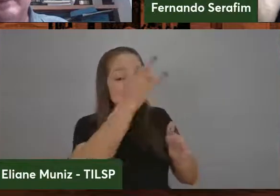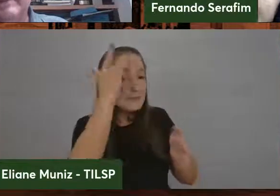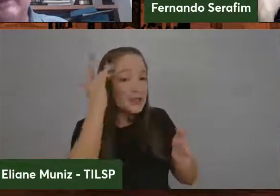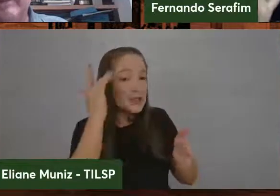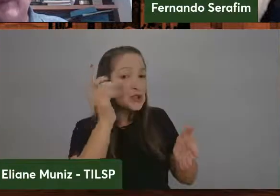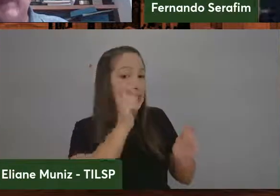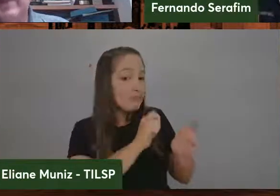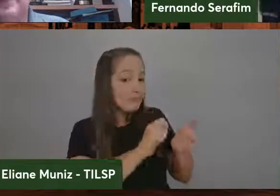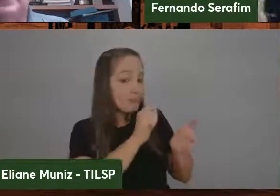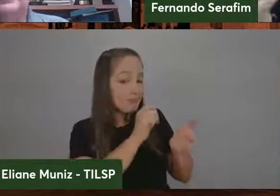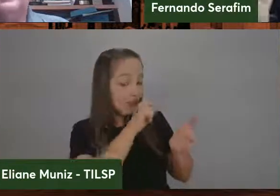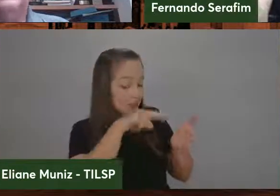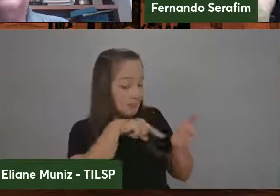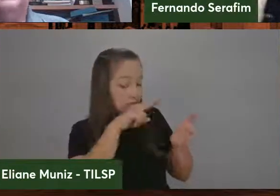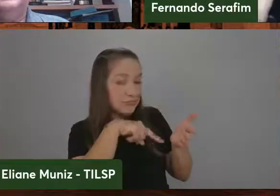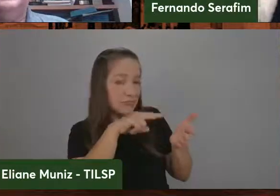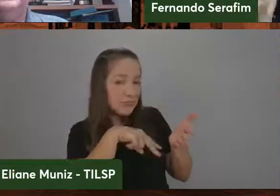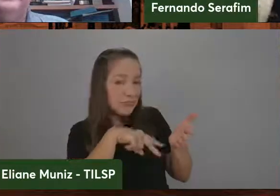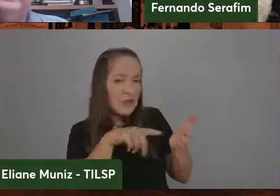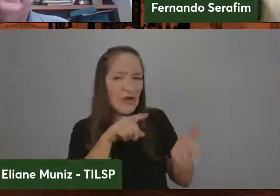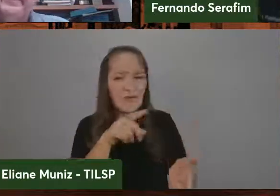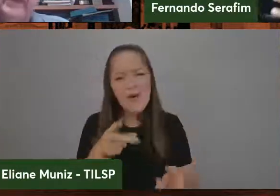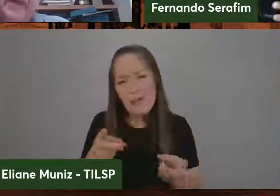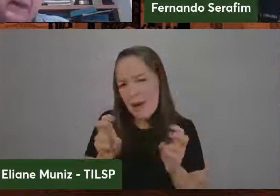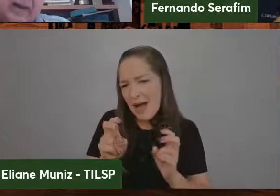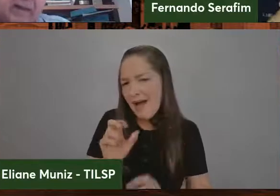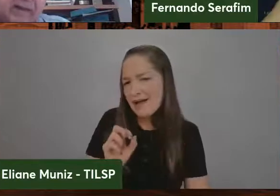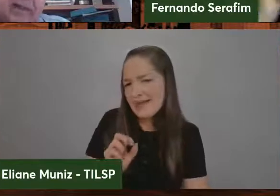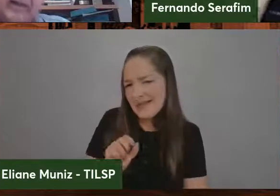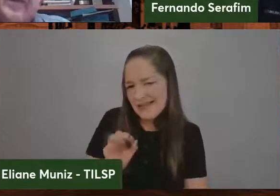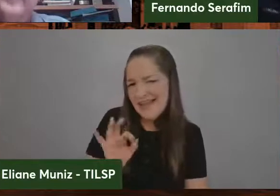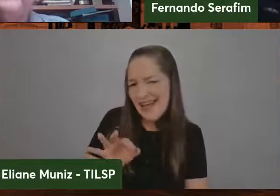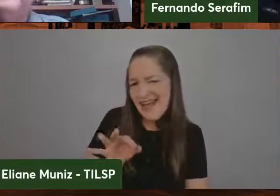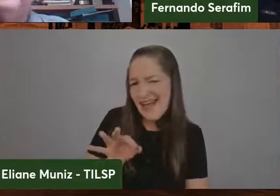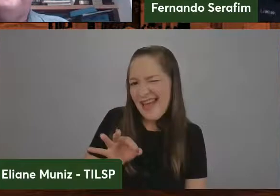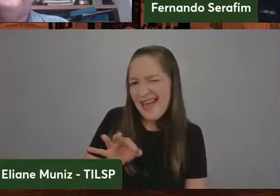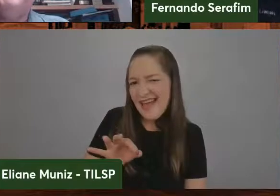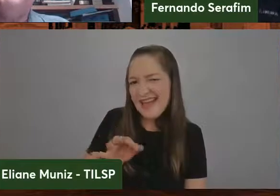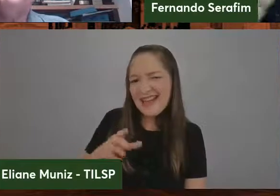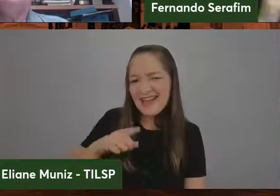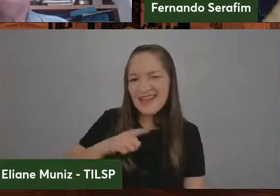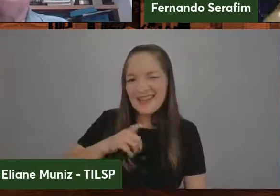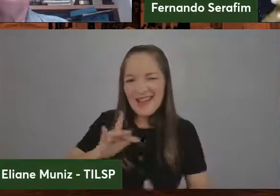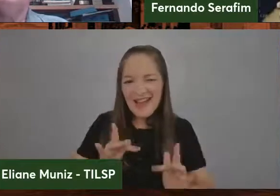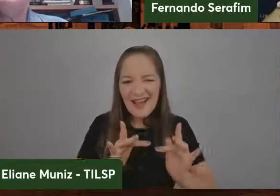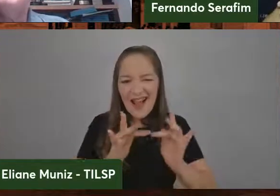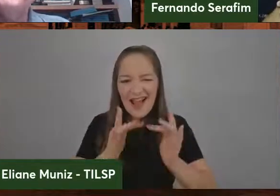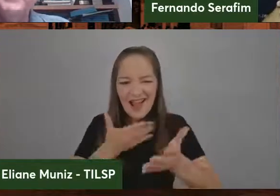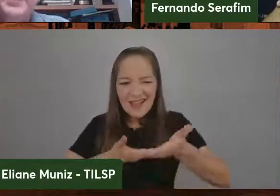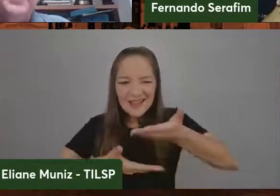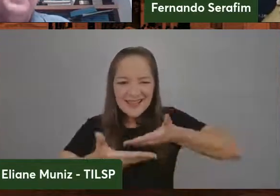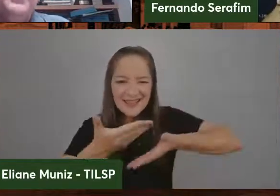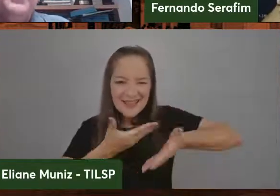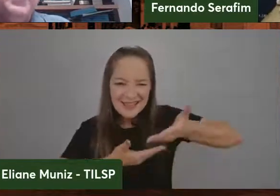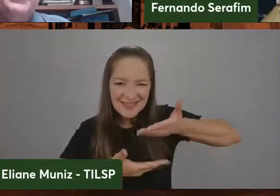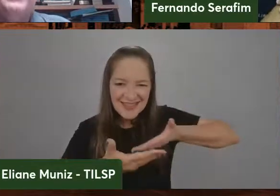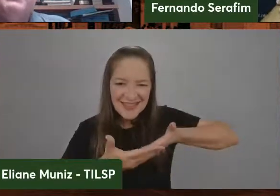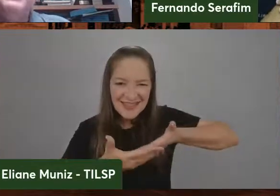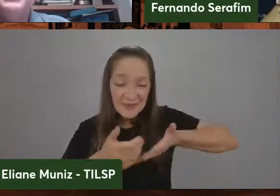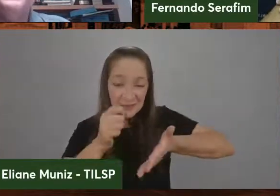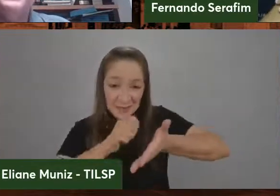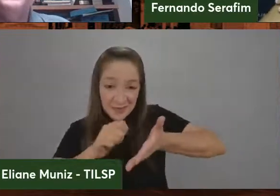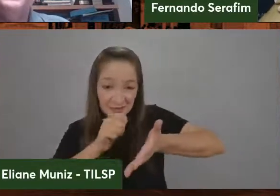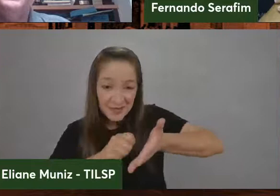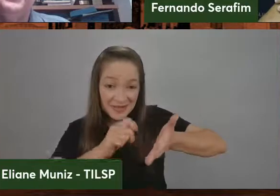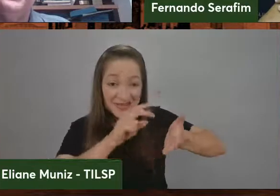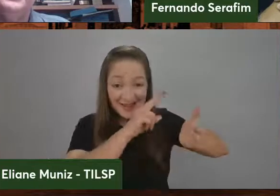sentido isso para você? Você vê dessa maneira ou não necessariamente? Como é que você vê essa relação entre autor e leitor? Eu acho que faz